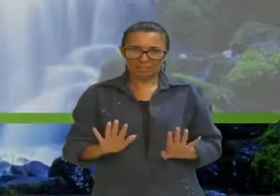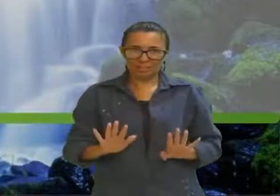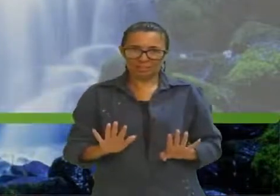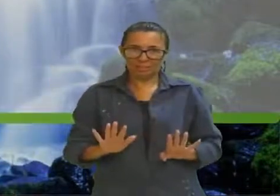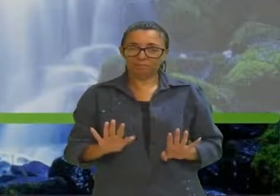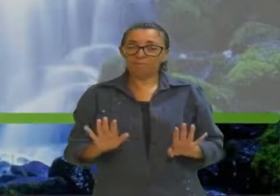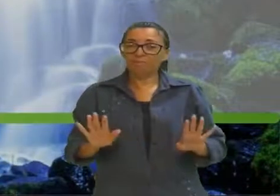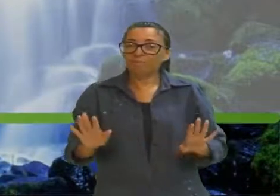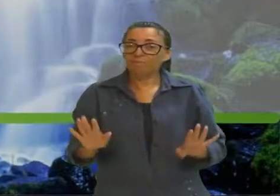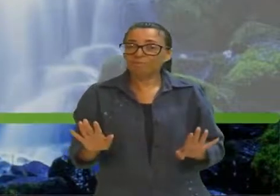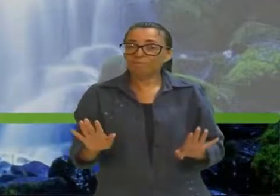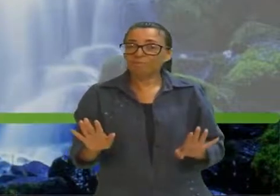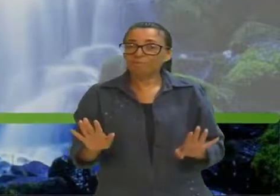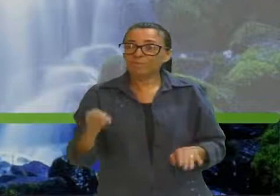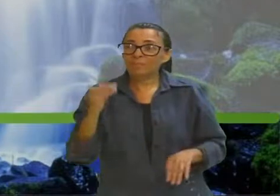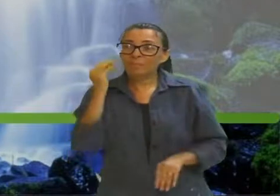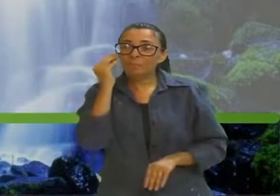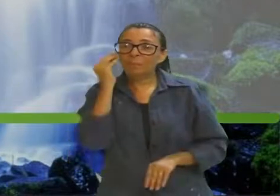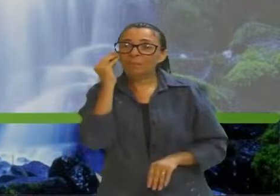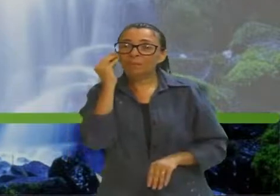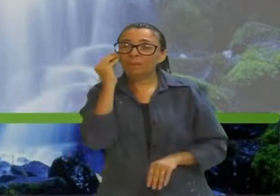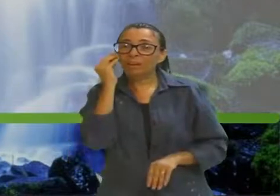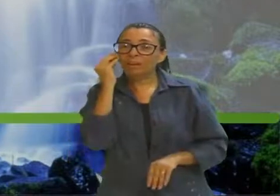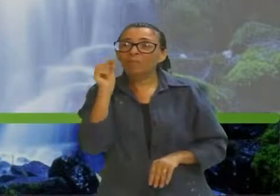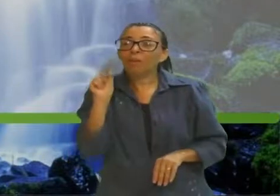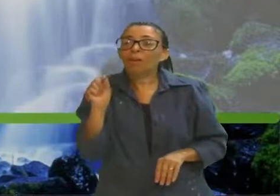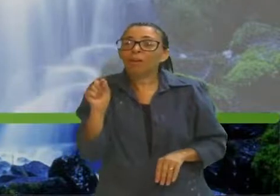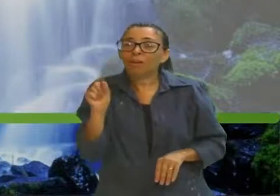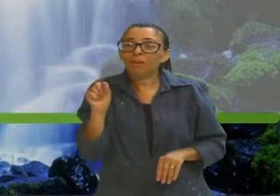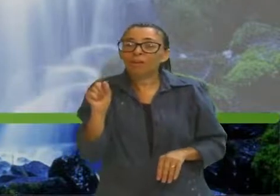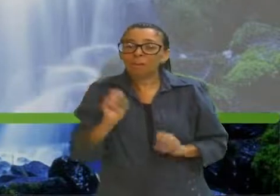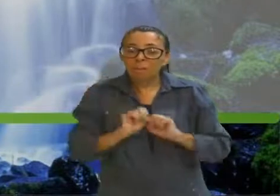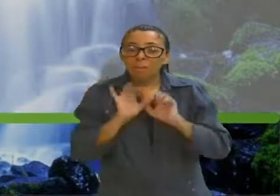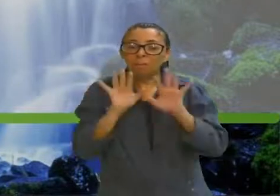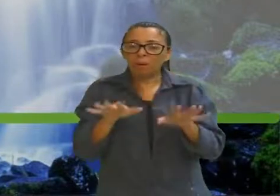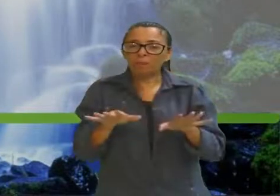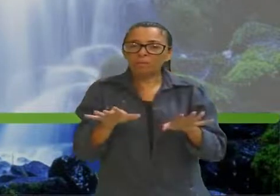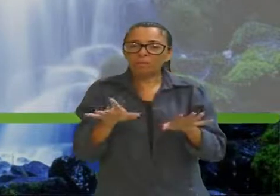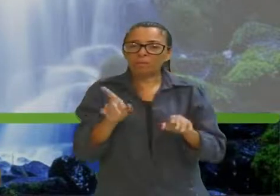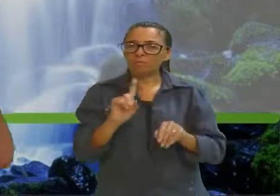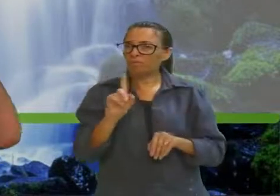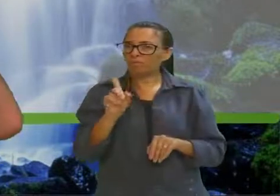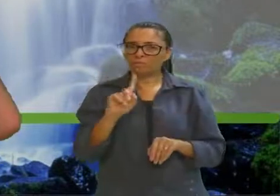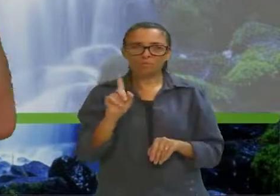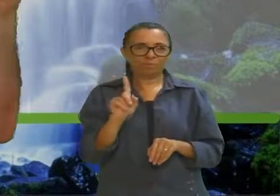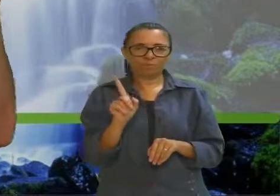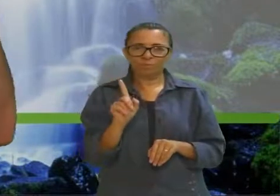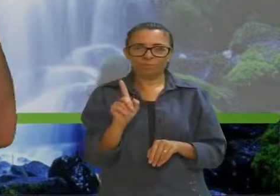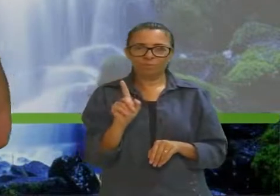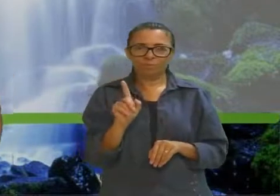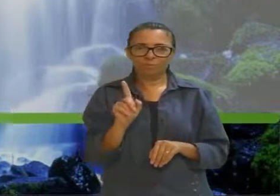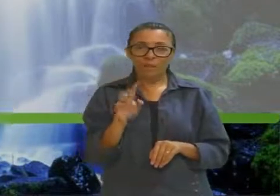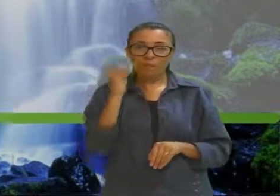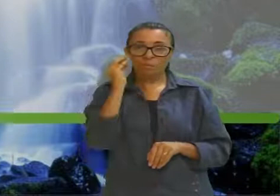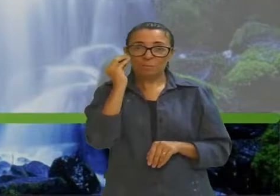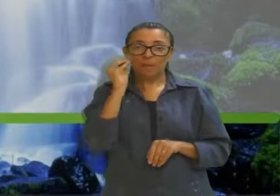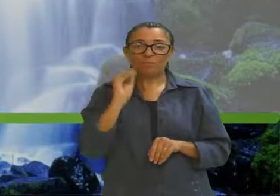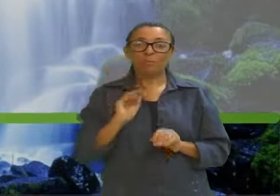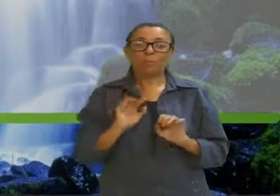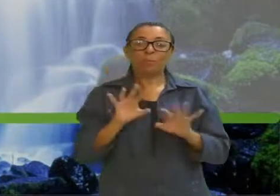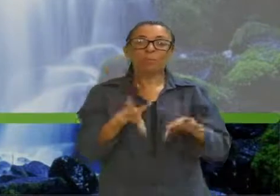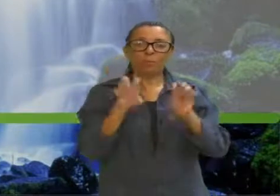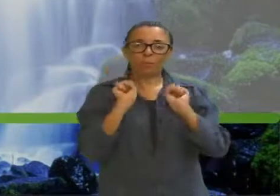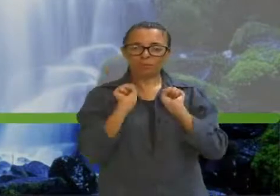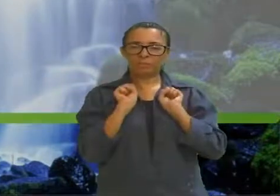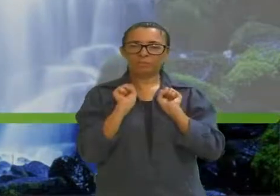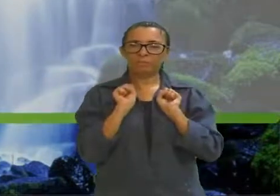palavra, né? Então, quando os discípulos realizavam aquilo que o Pai orientava a Jesus e